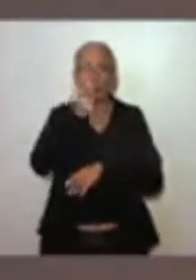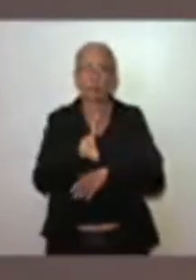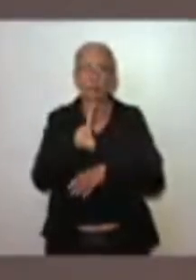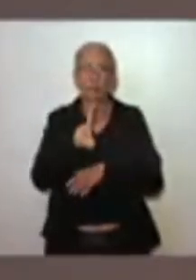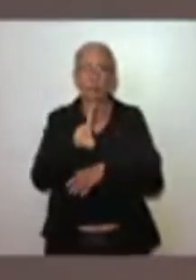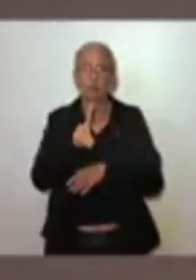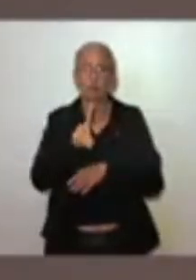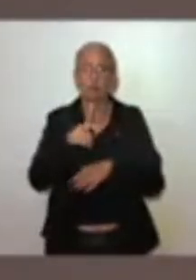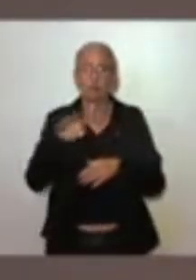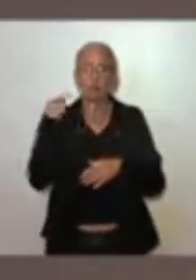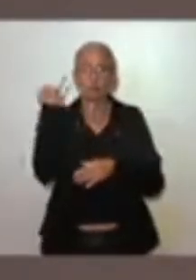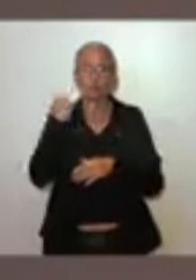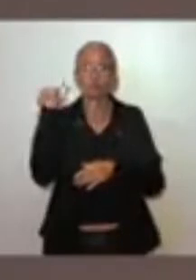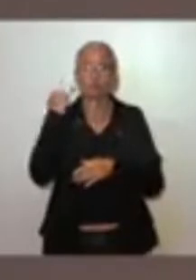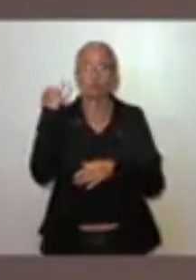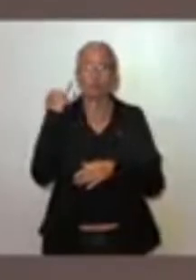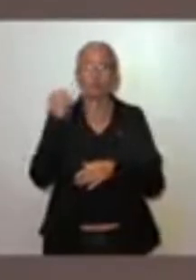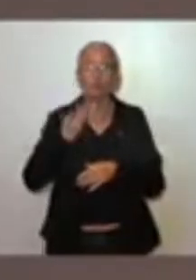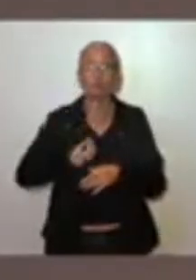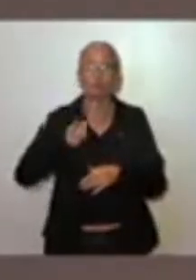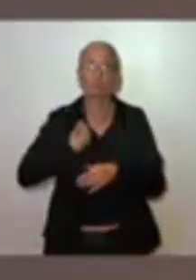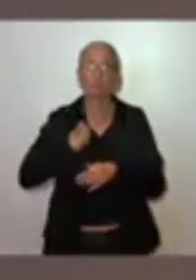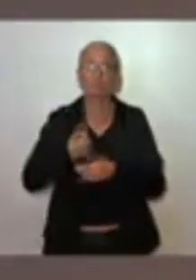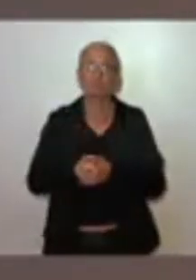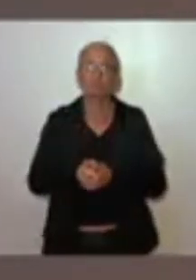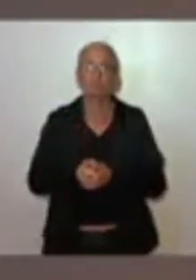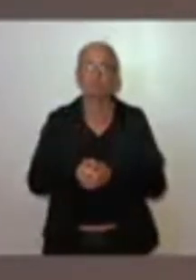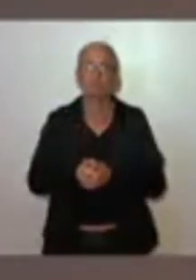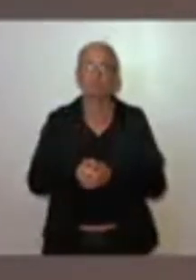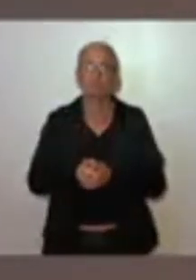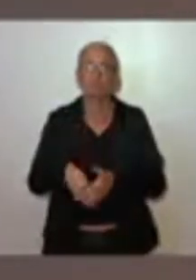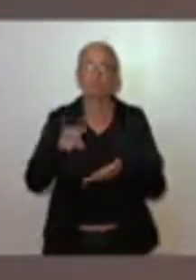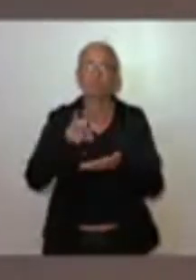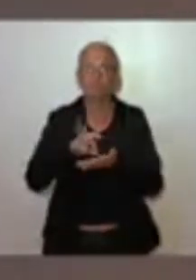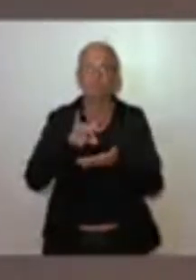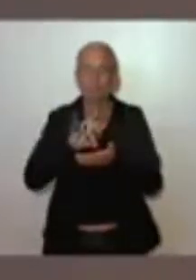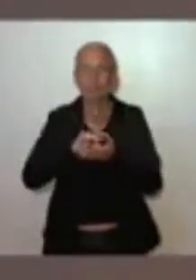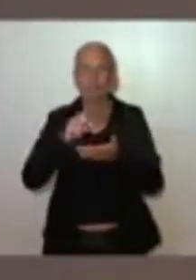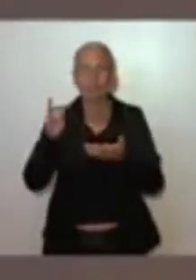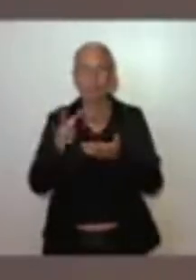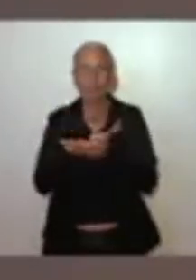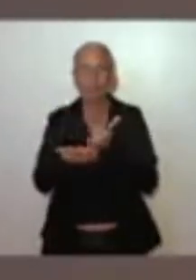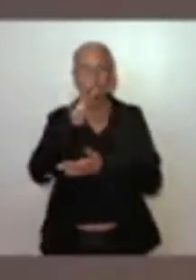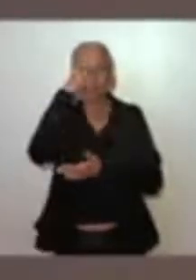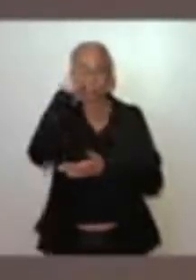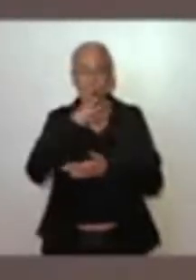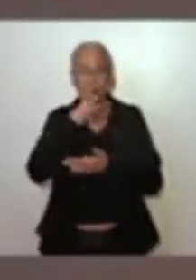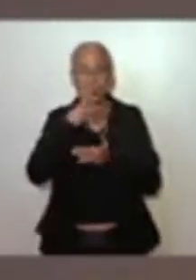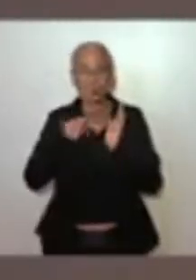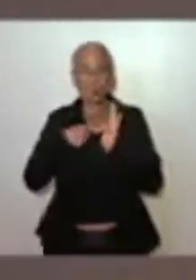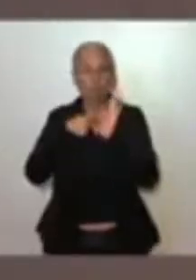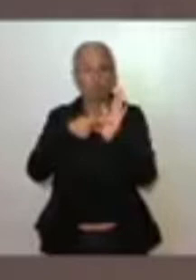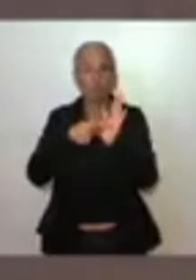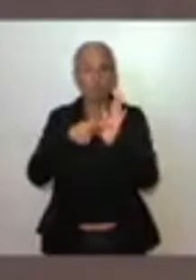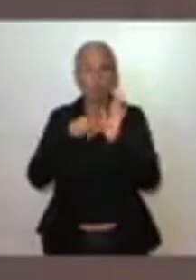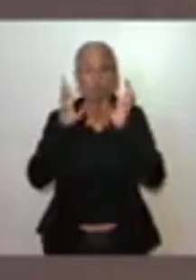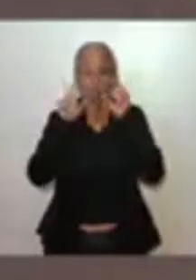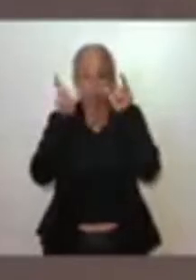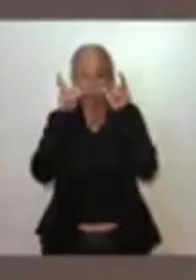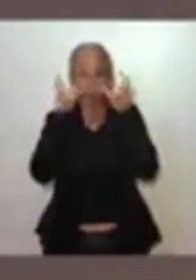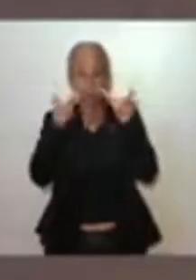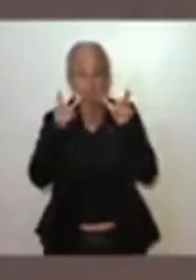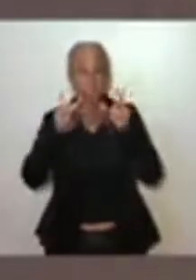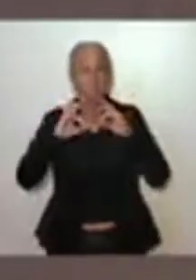fundamentais e uma coisa grave que está acontecendo e que eu queria chamar a atenção de todos